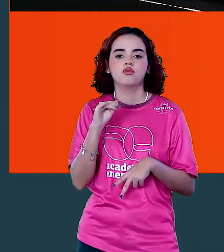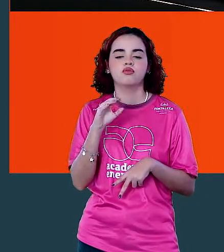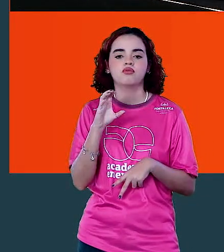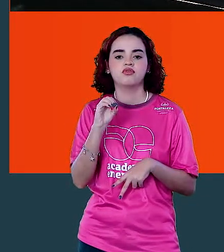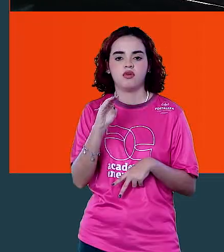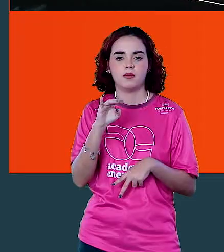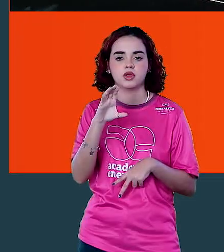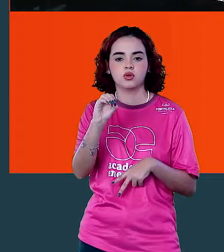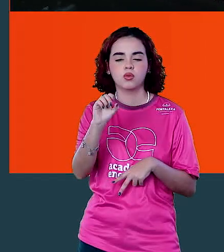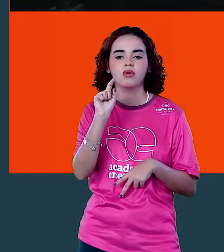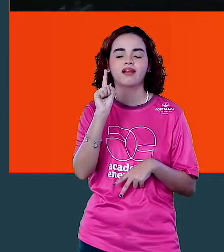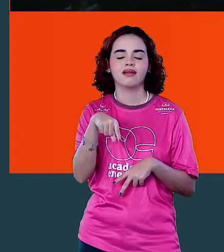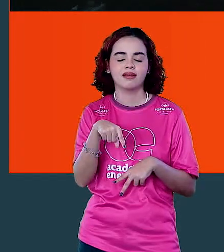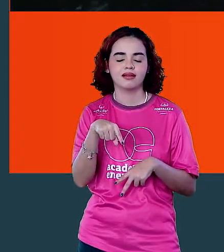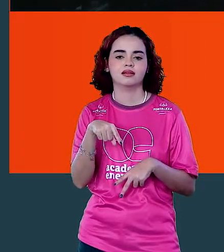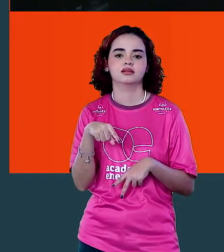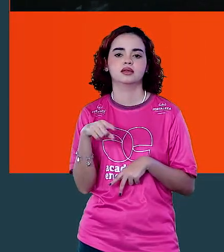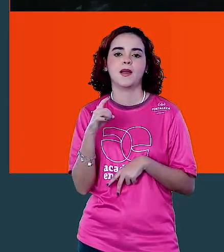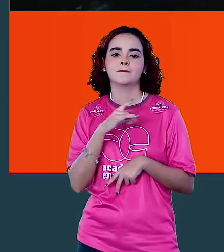aí, ó.